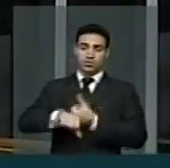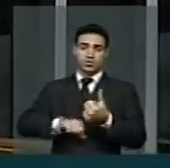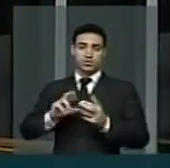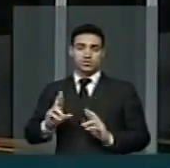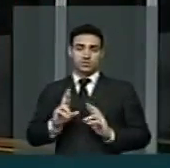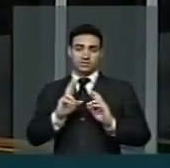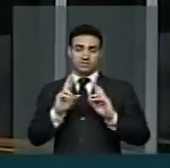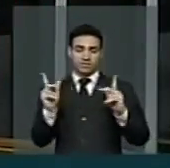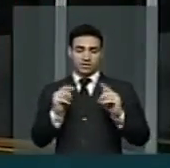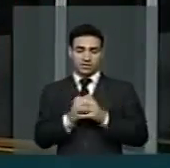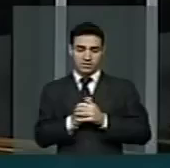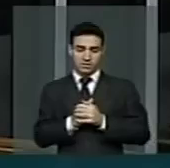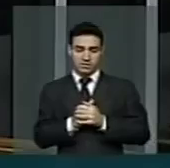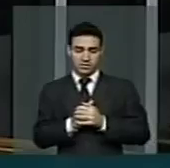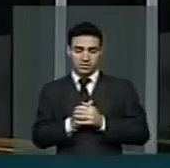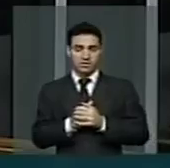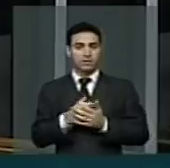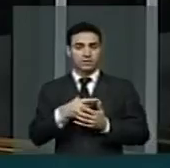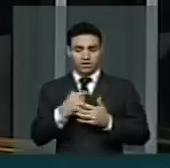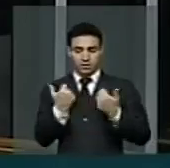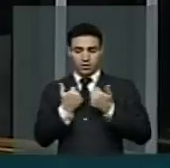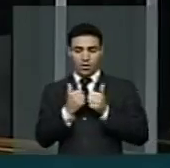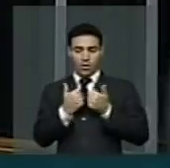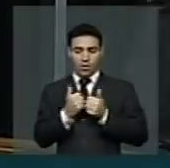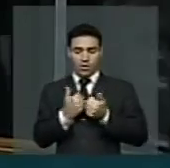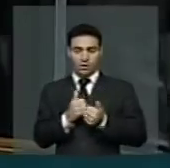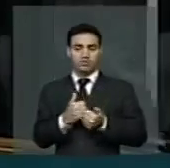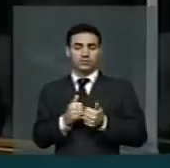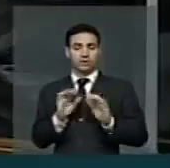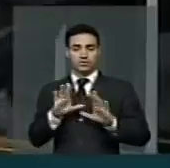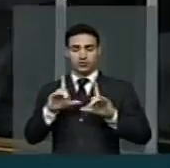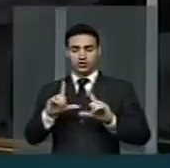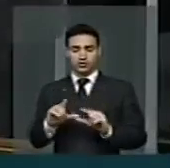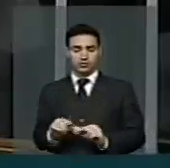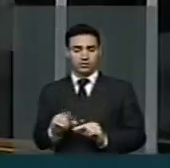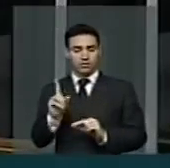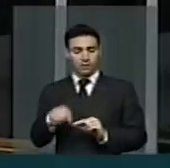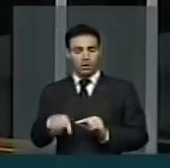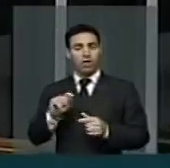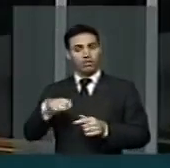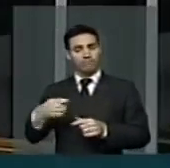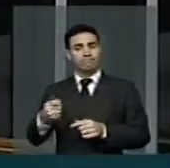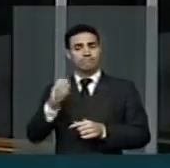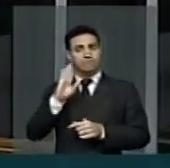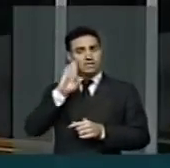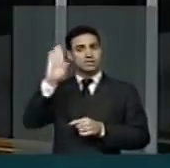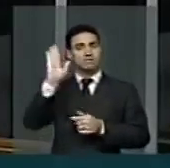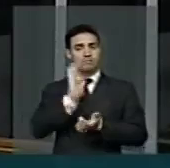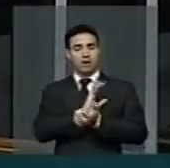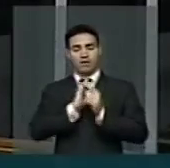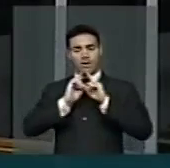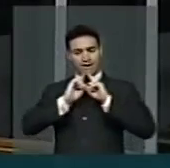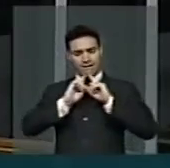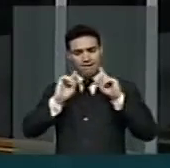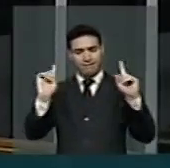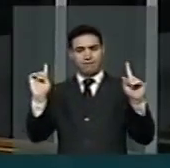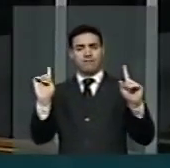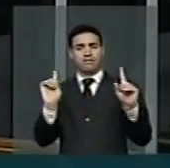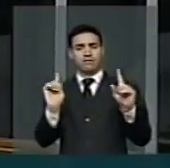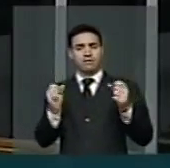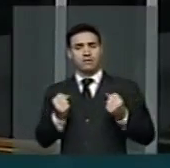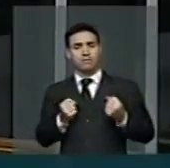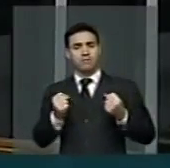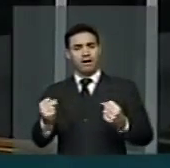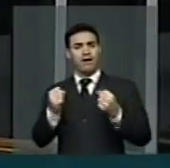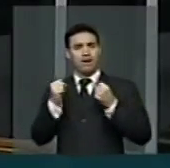A redução de tarifas do transporte público foi uma das principais reivindicações dessas